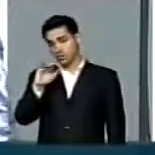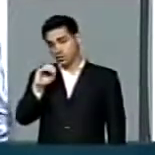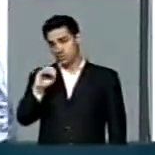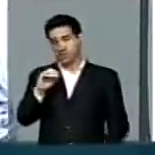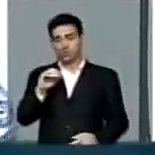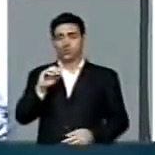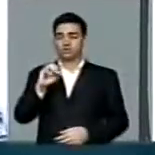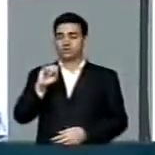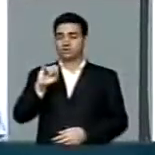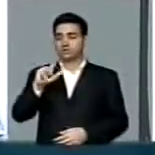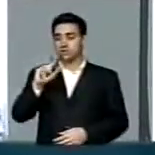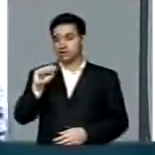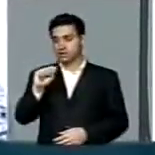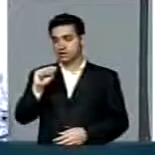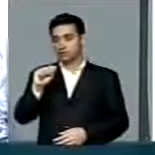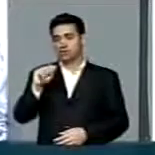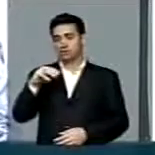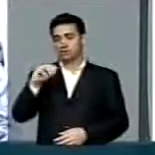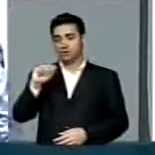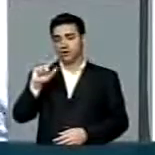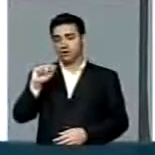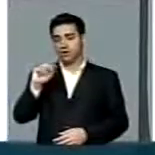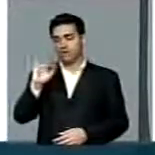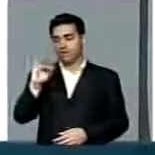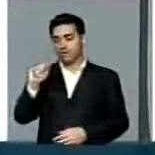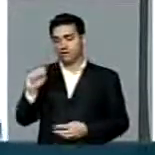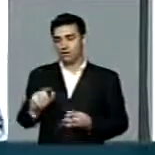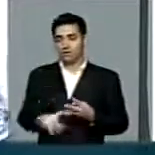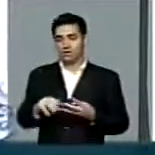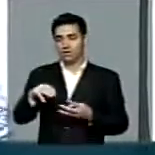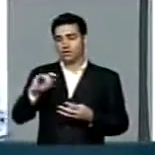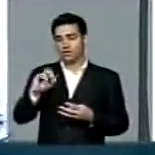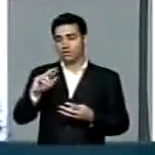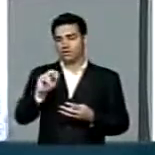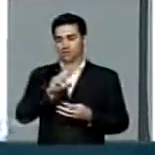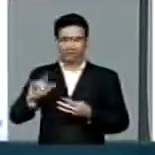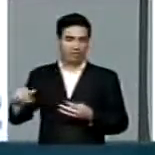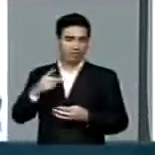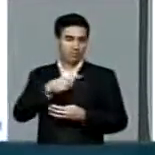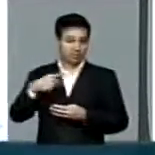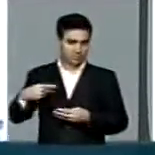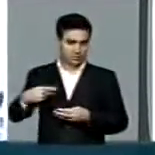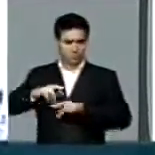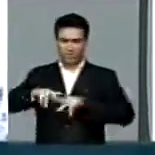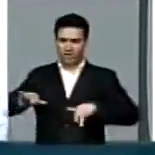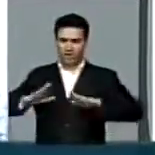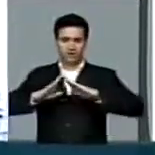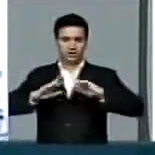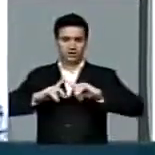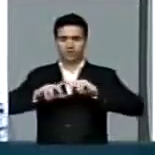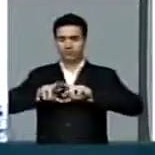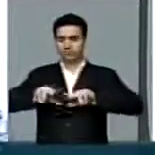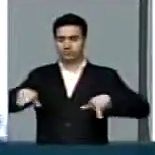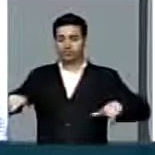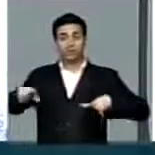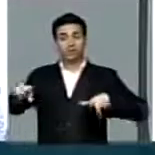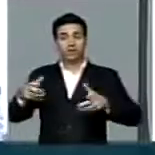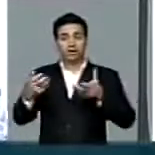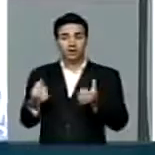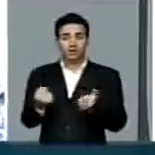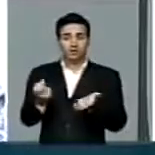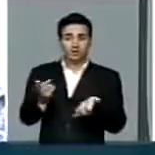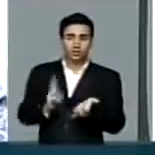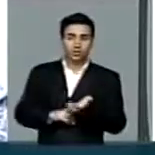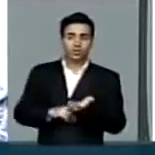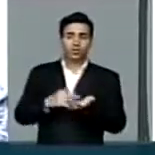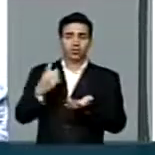pastor Silas Malafaia, pastor Marco Antônio, de várias denominações que assumiram o compromisso